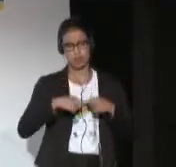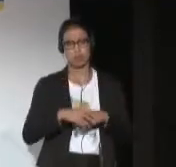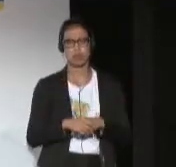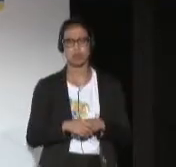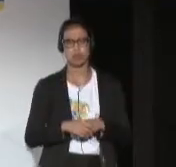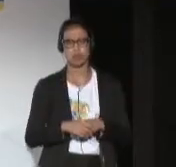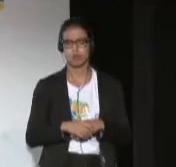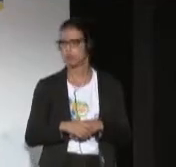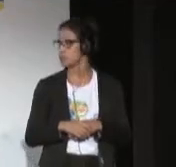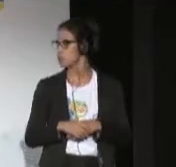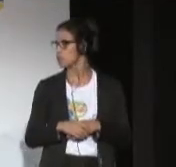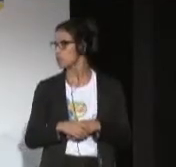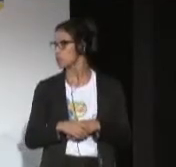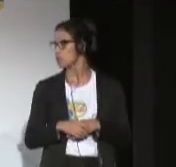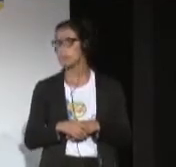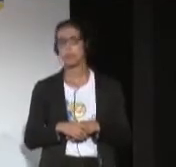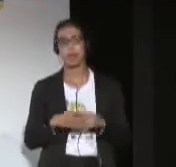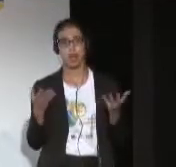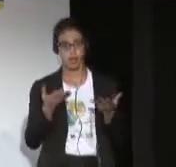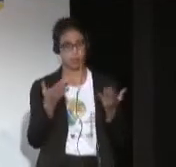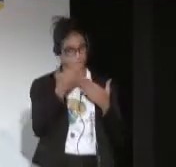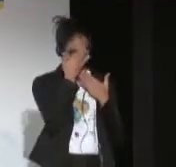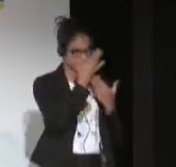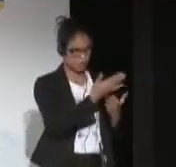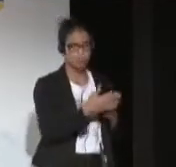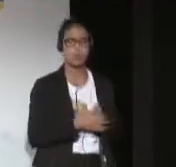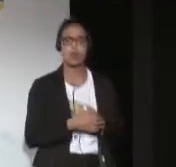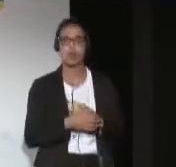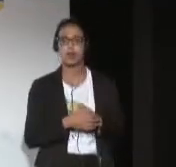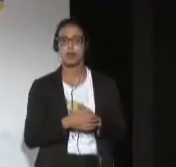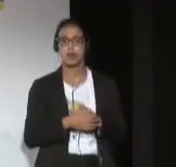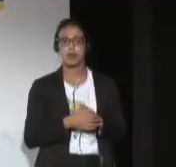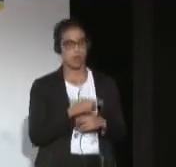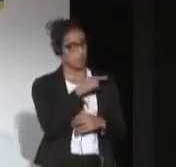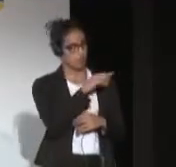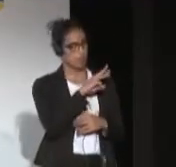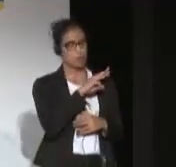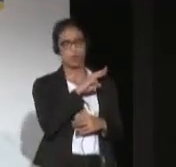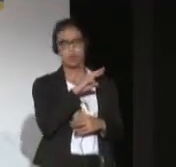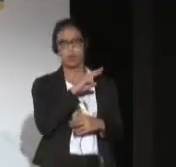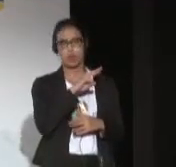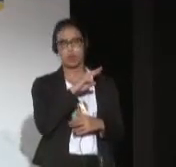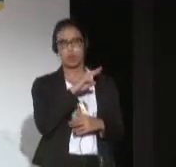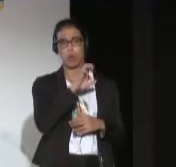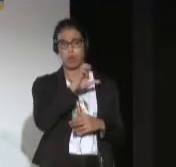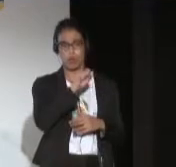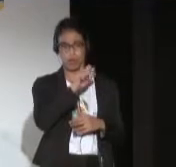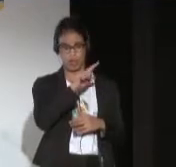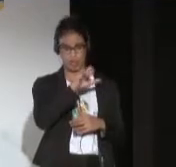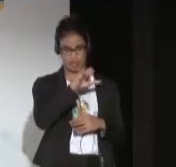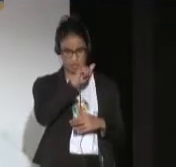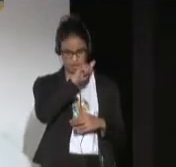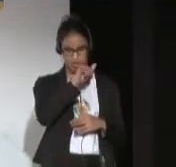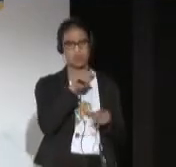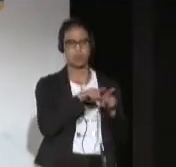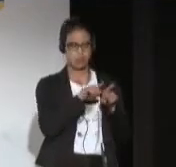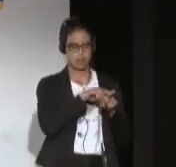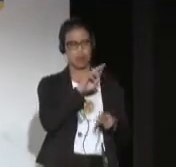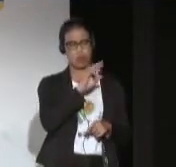Perfeito, muito grato. Aliás, aproveitando esse momento da fala do Wesley e do Robert, eu gostaria de pedir um